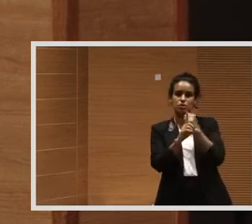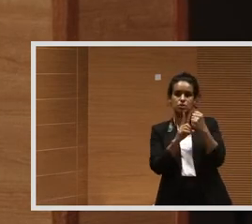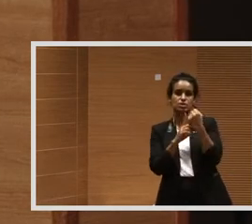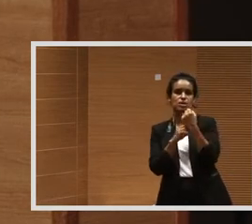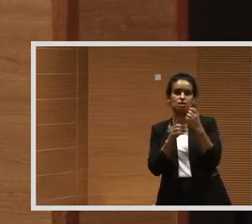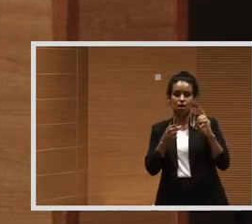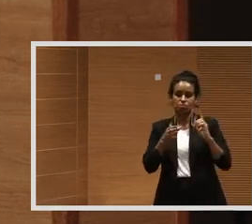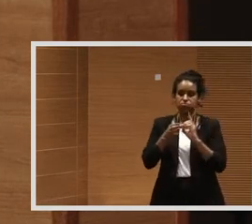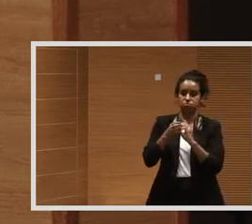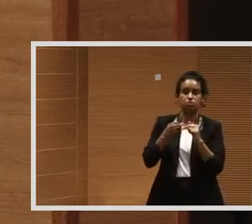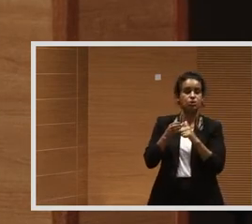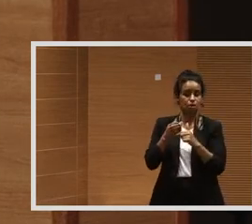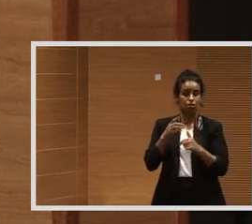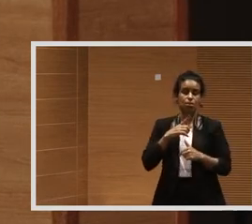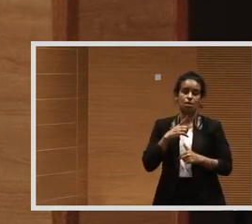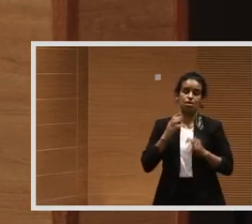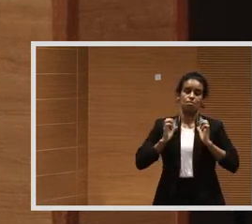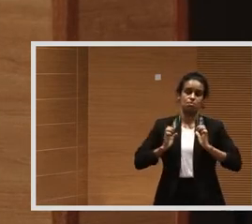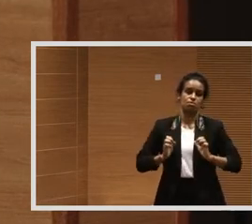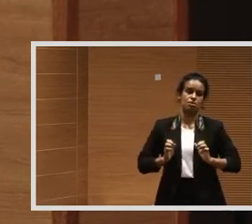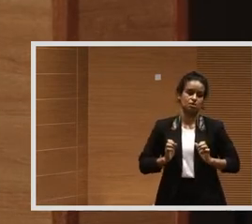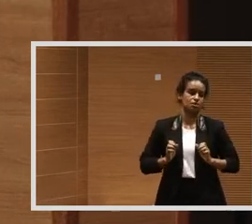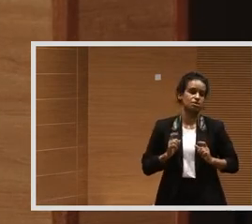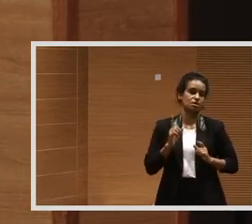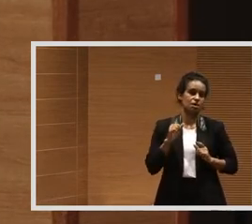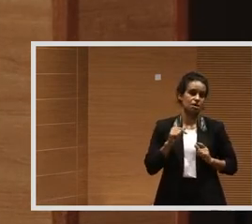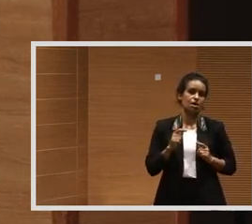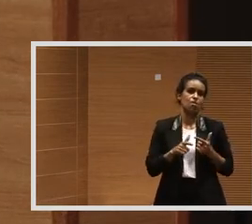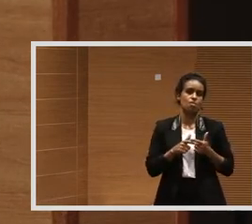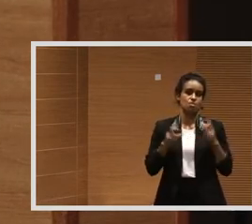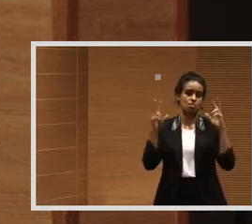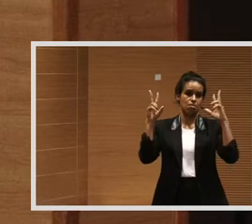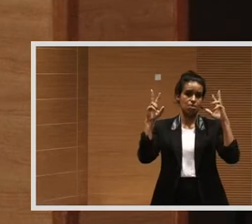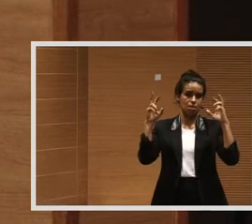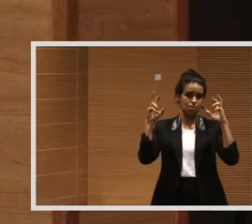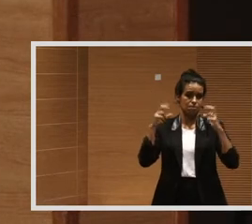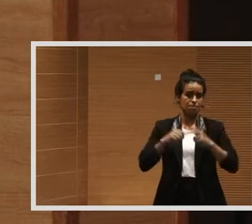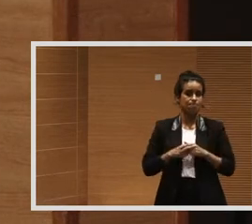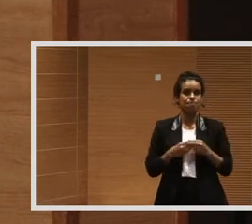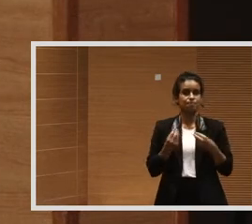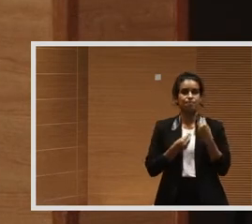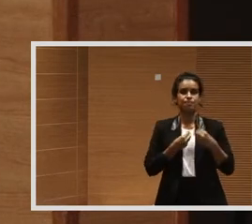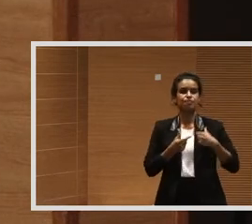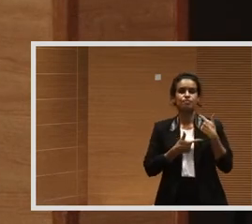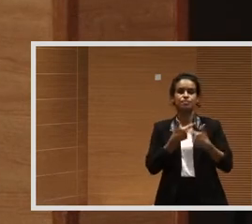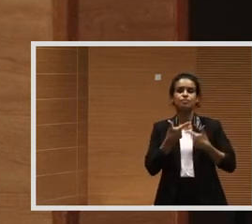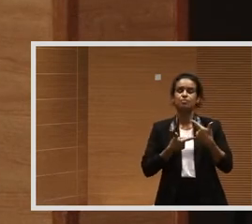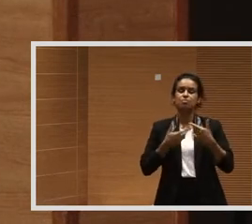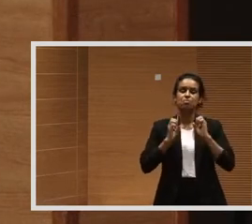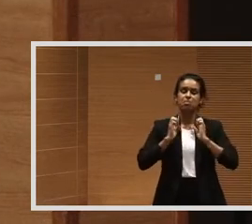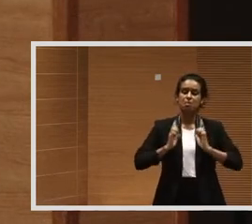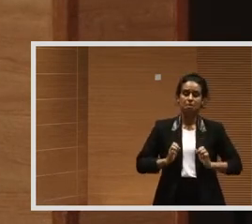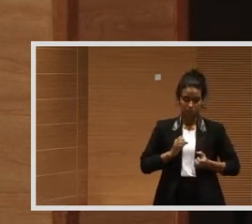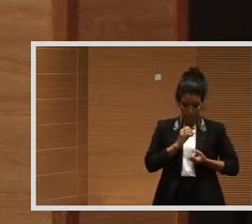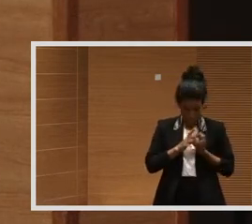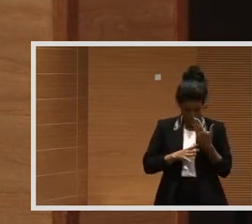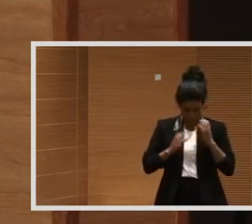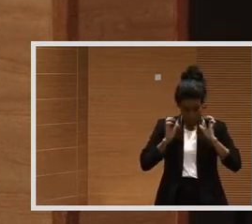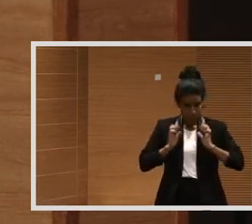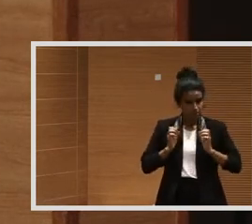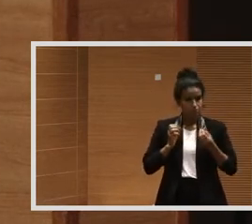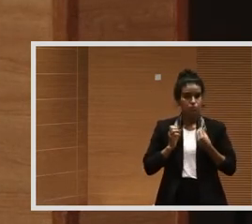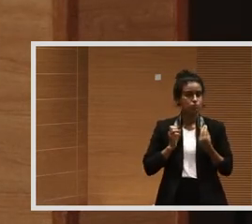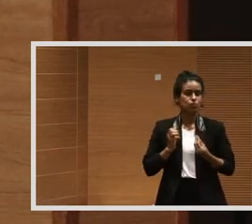convivemos. Eu acho que essa é a grande questão, entendeu? Como é que a gente trabalha essa ética, produz essa ética, né,